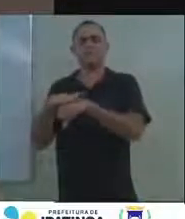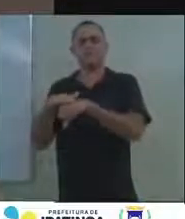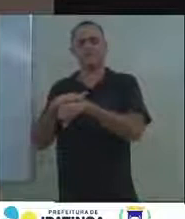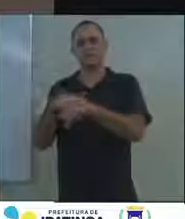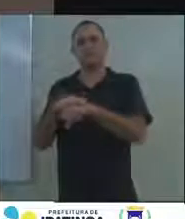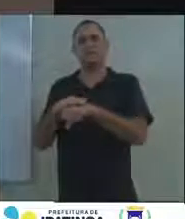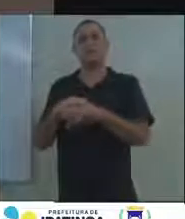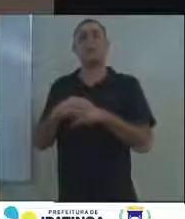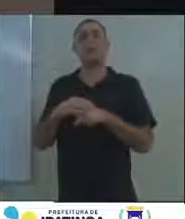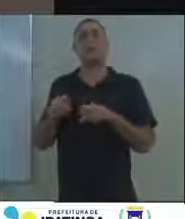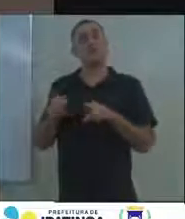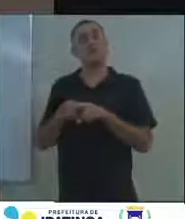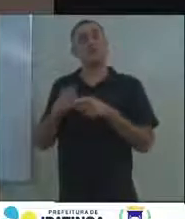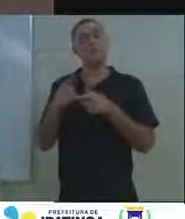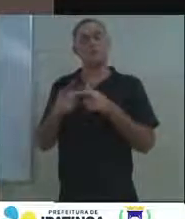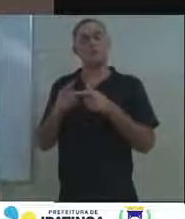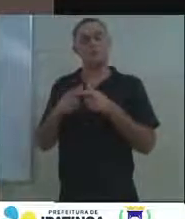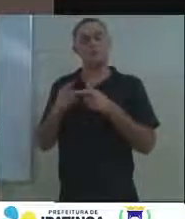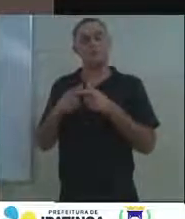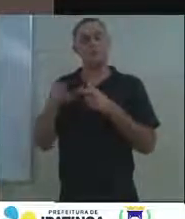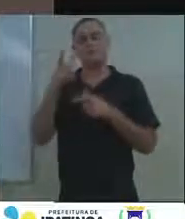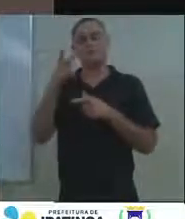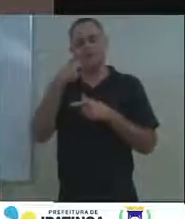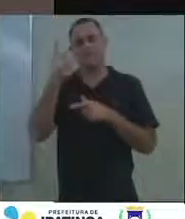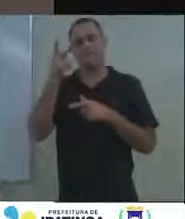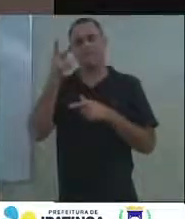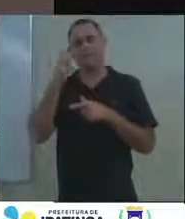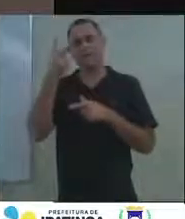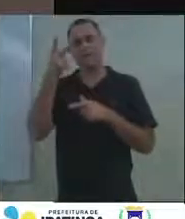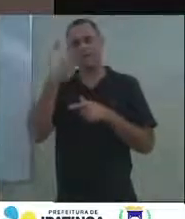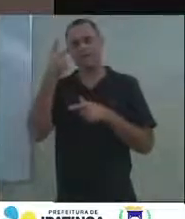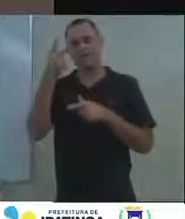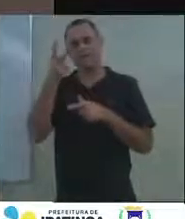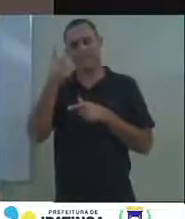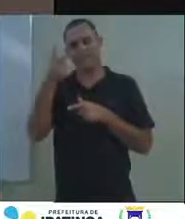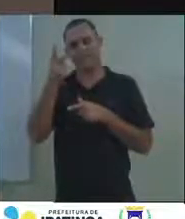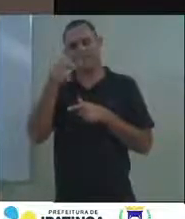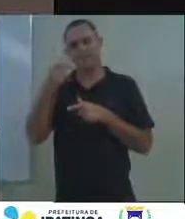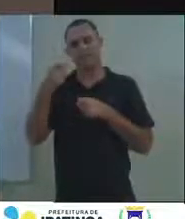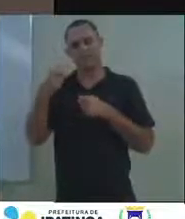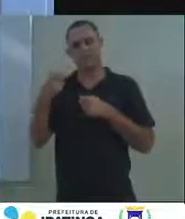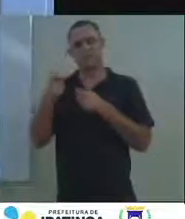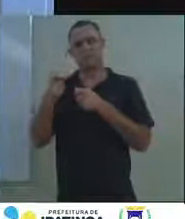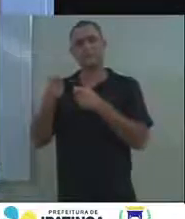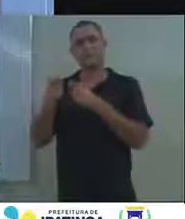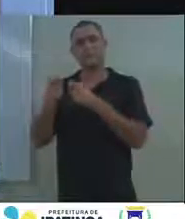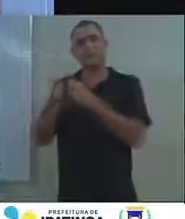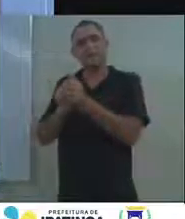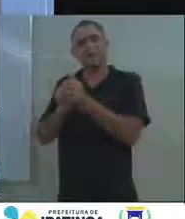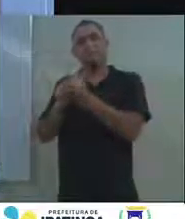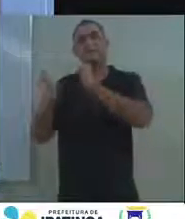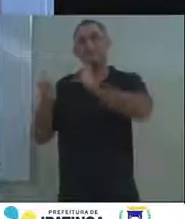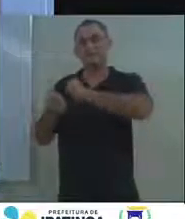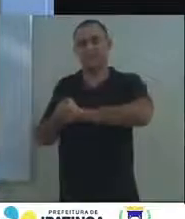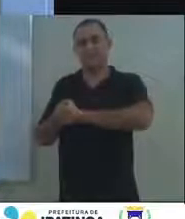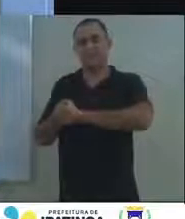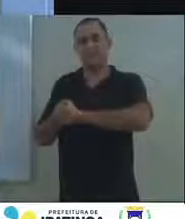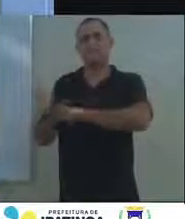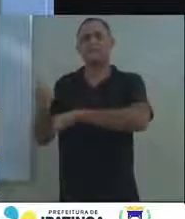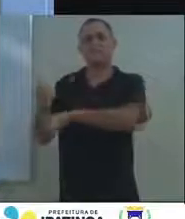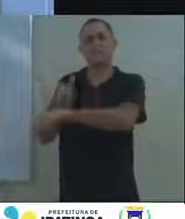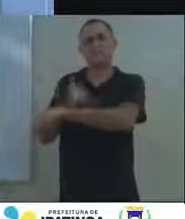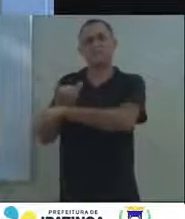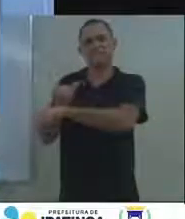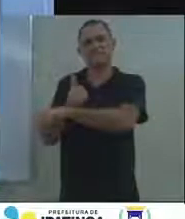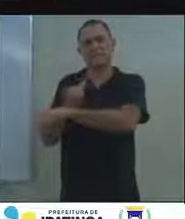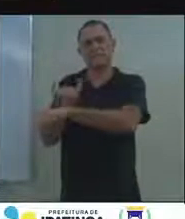fala muito. Mas aí a gente vai tentando adaptar. A gente sabe que a gente não tem condições ainda ideais de